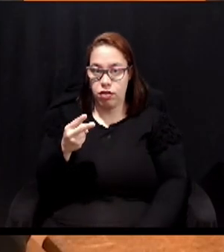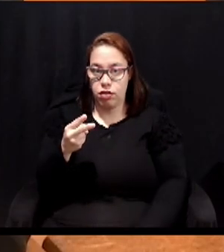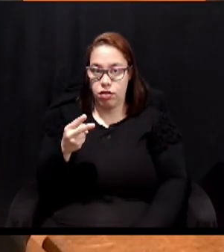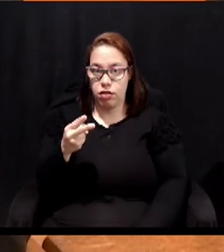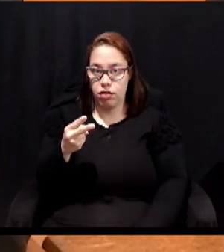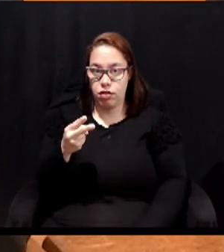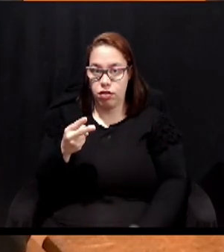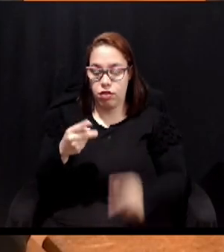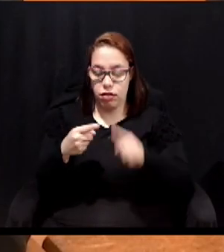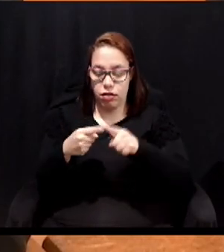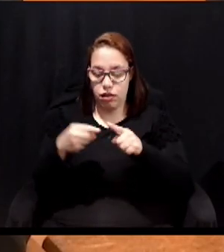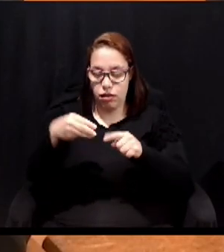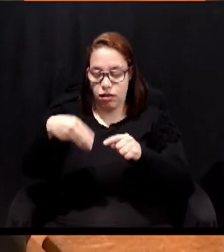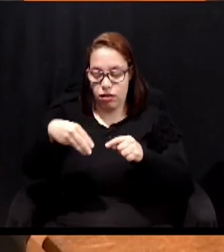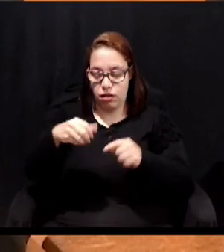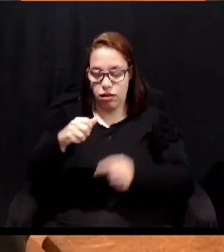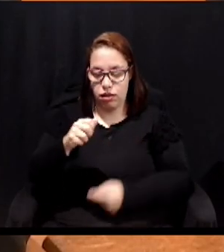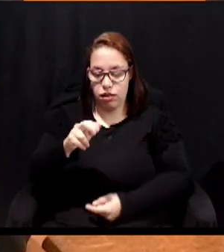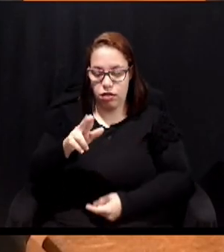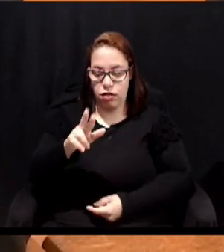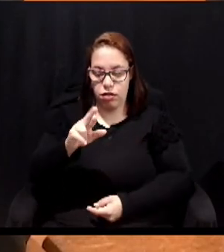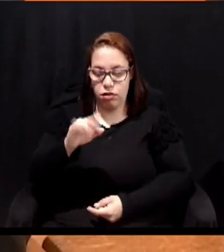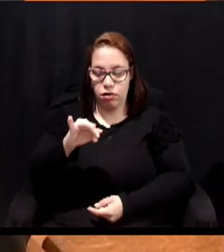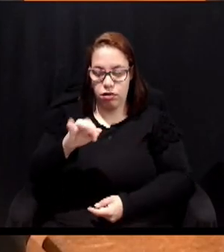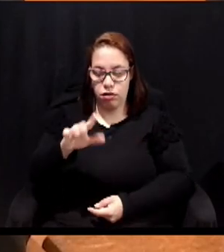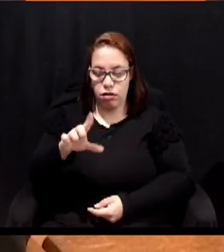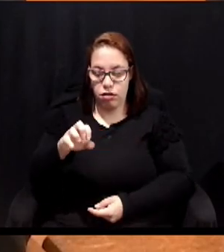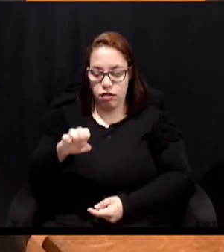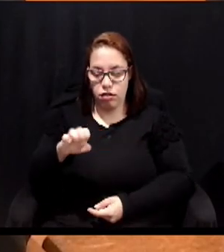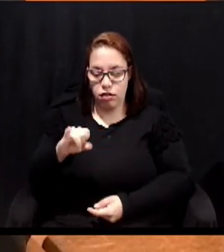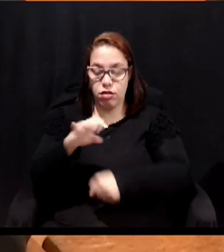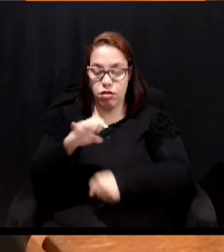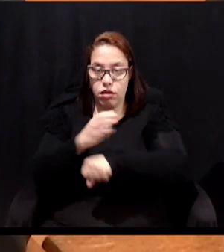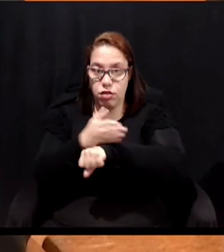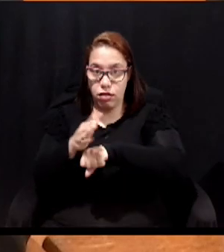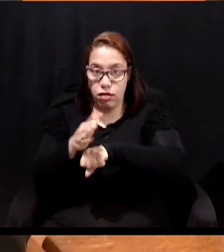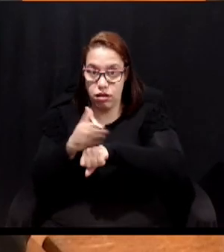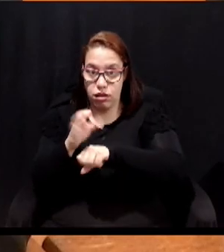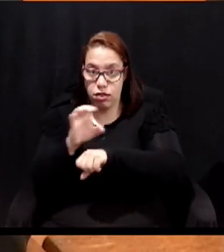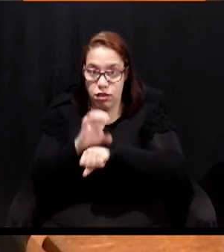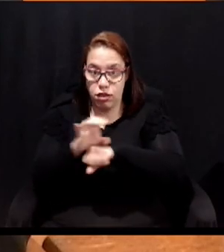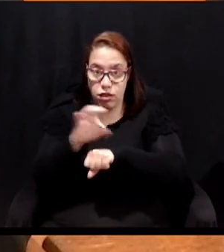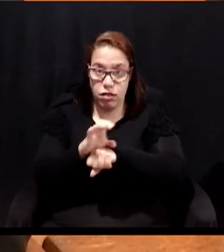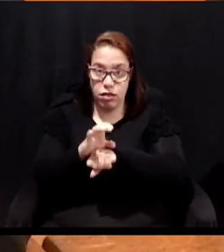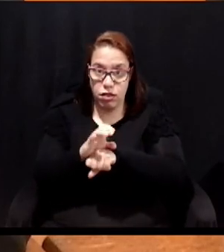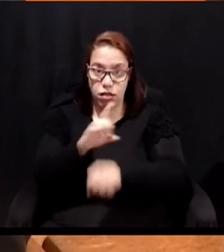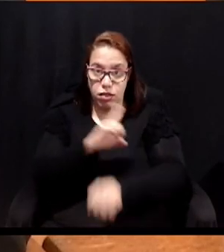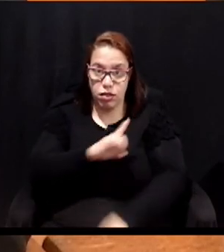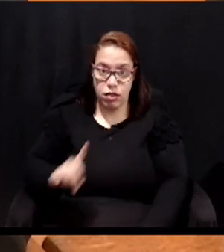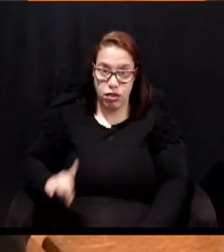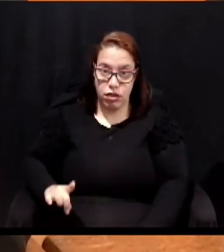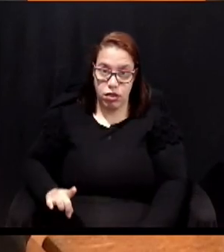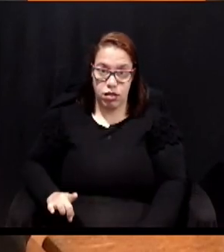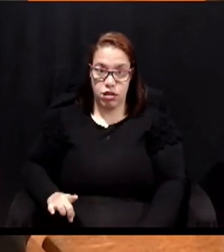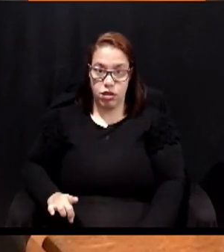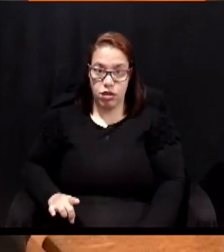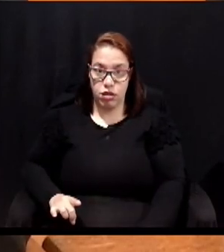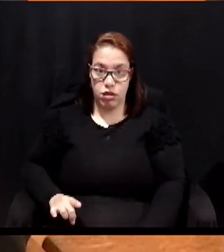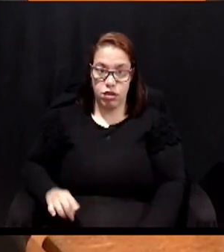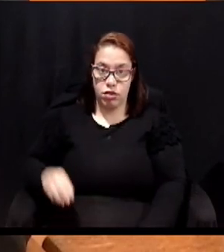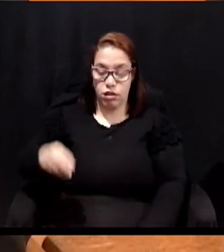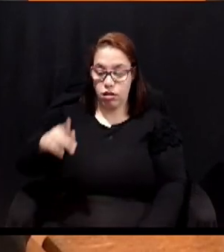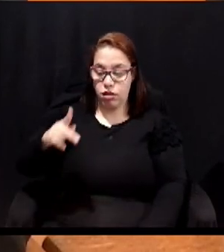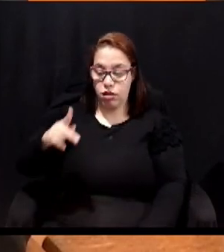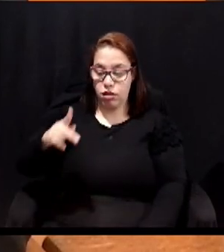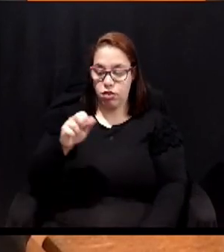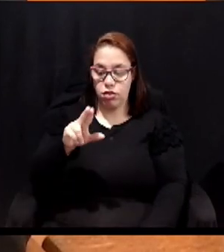por exemplo. Hoje tem vários cursos que estão debaixo da diretoria dele. A diretoria do Paulo, por